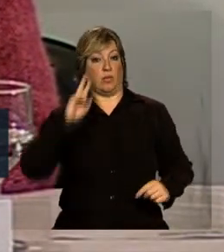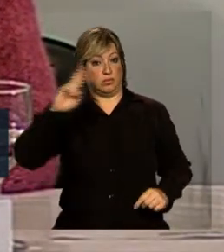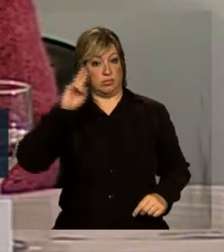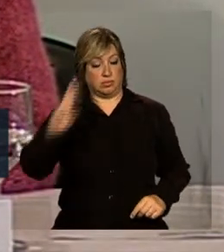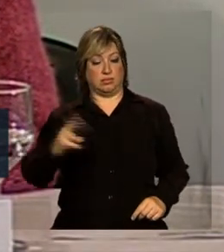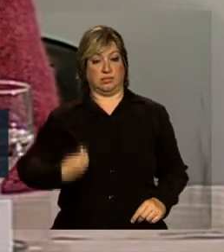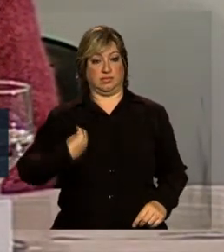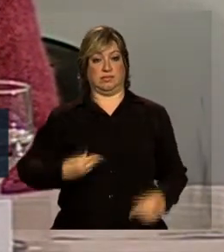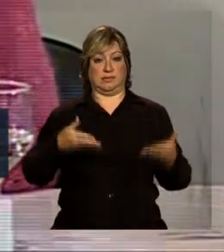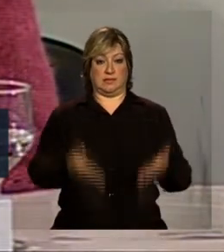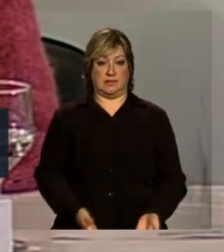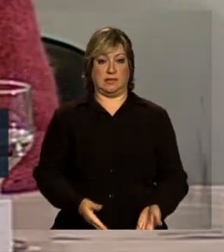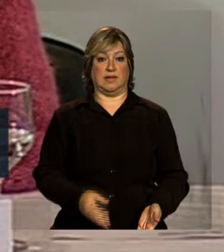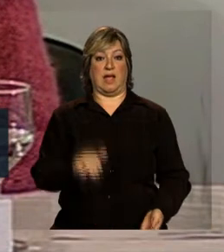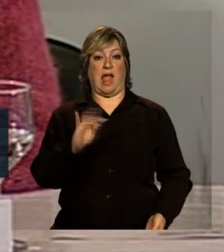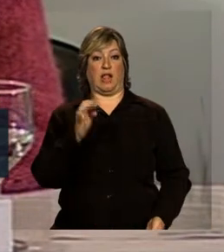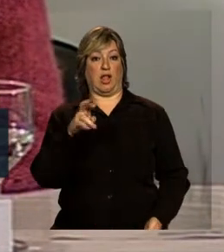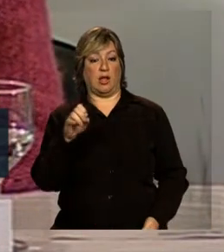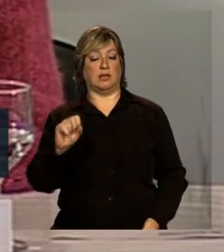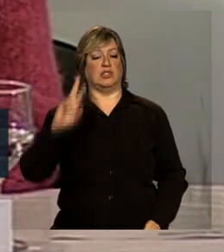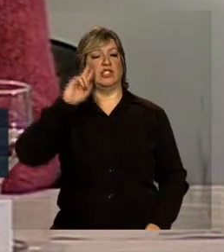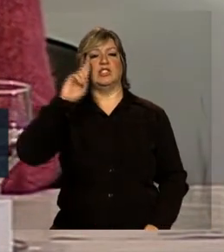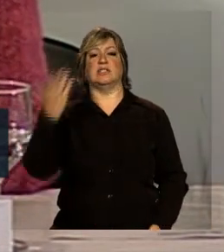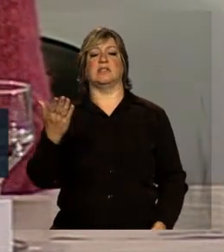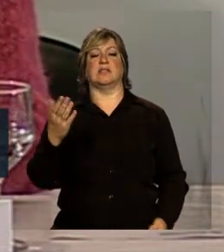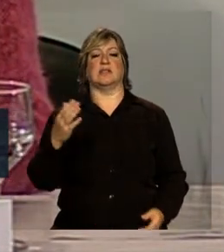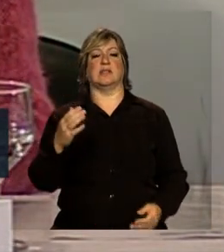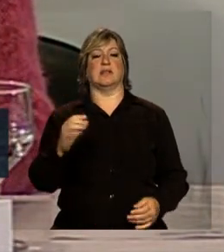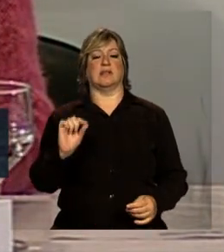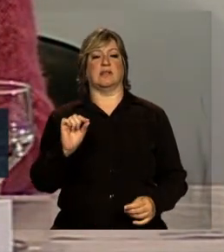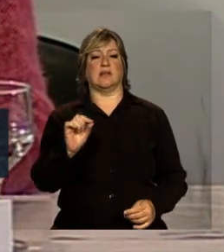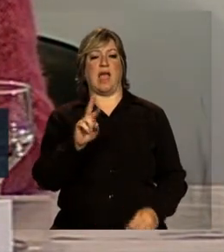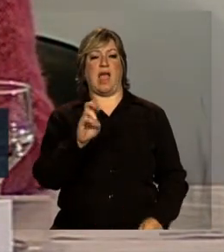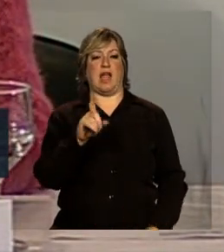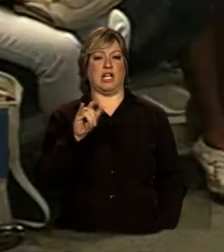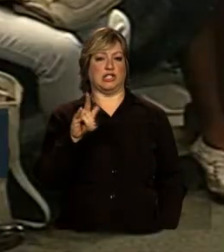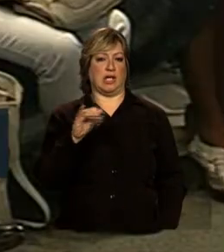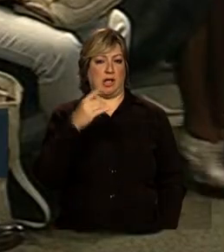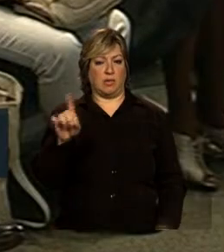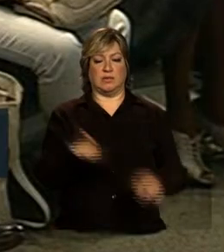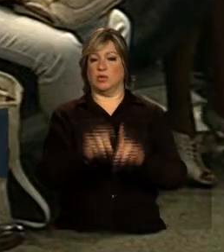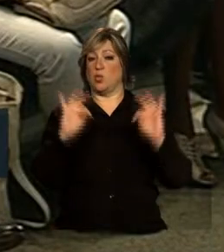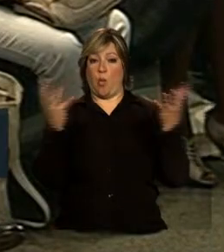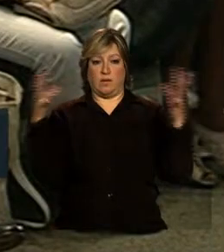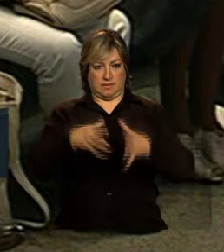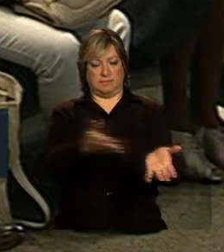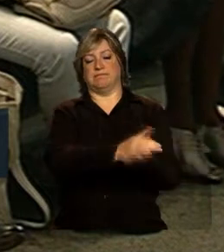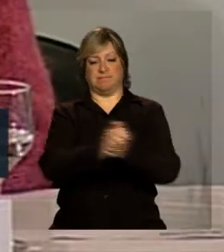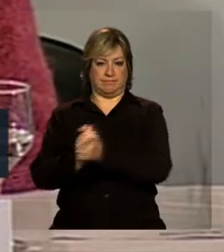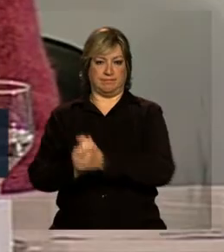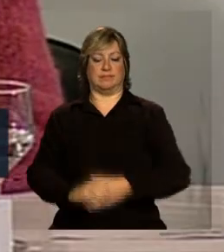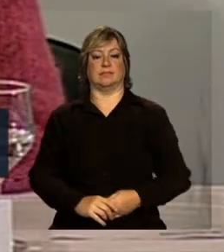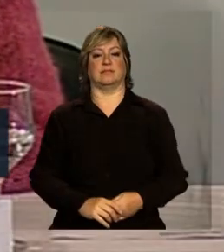autoridades presentes, atores, lideranças religiosas, todos aqui presentes. Eu